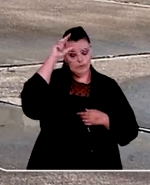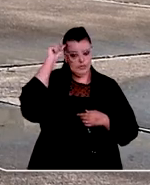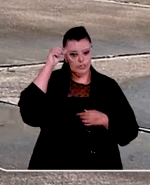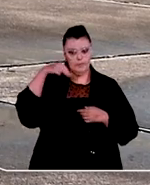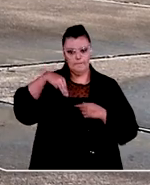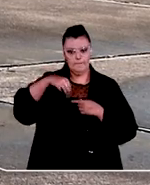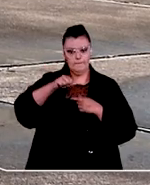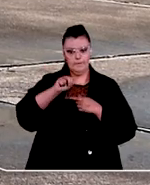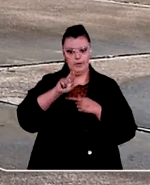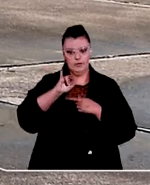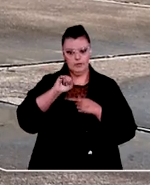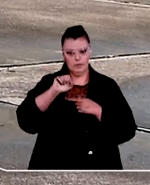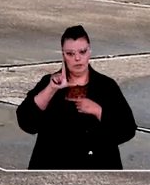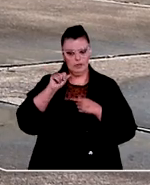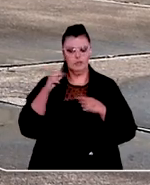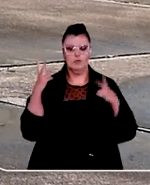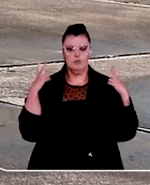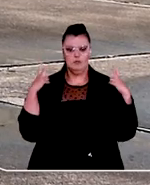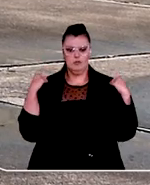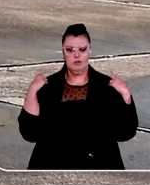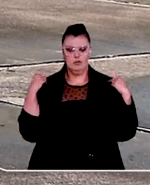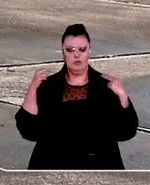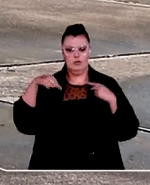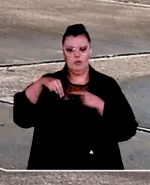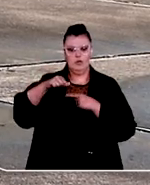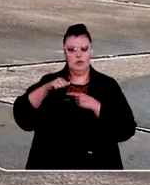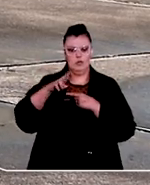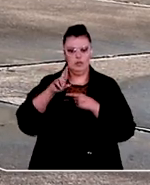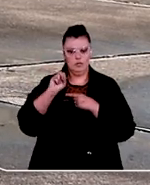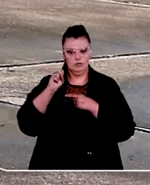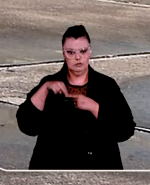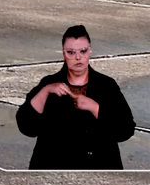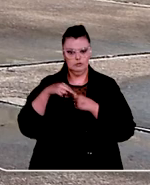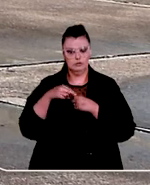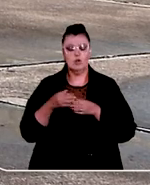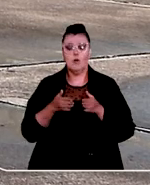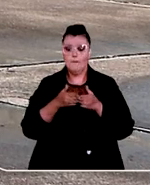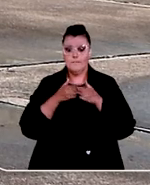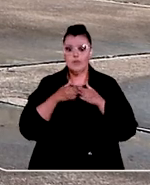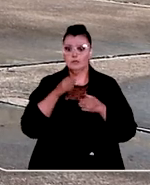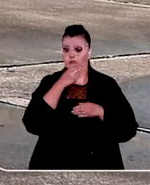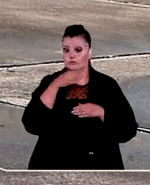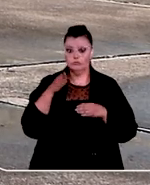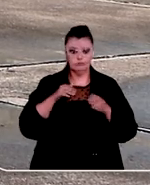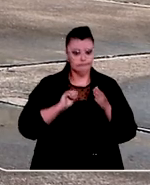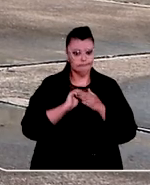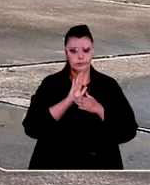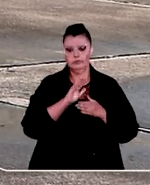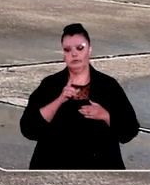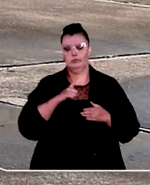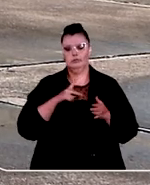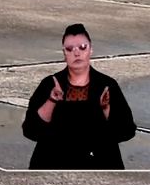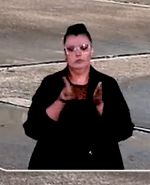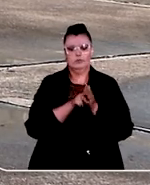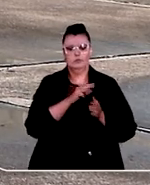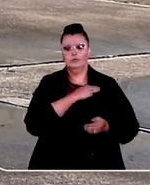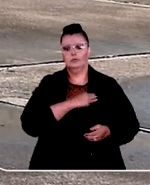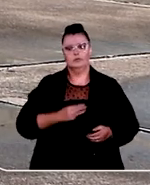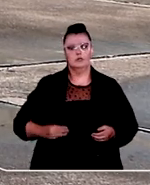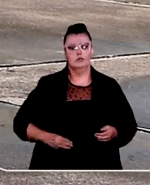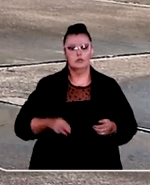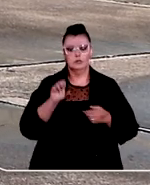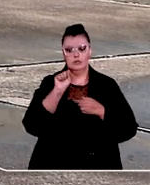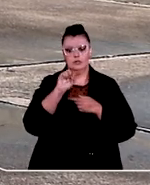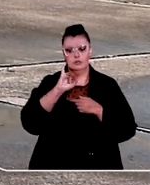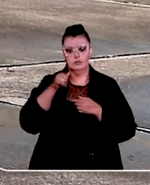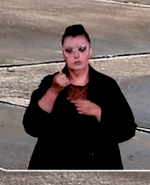Janeiro Domingos brazão foi preso pela polícia federal por suspeita de envolvimento nas mortes da vereadora Mariele